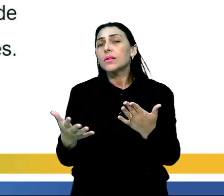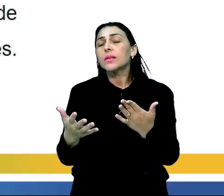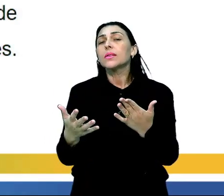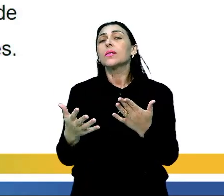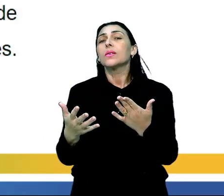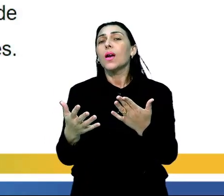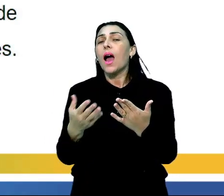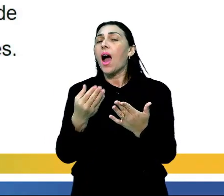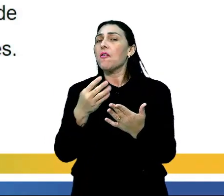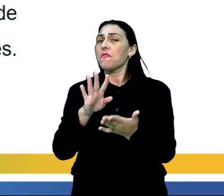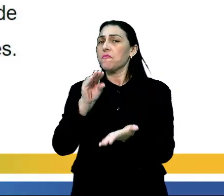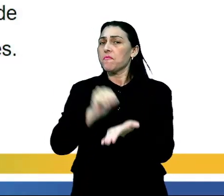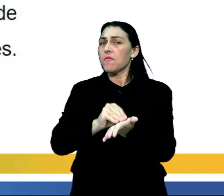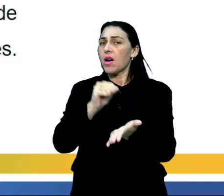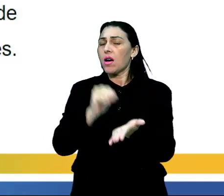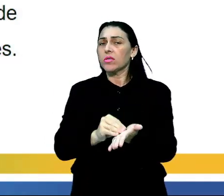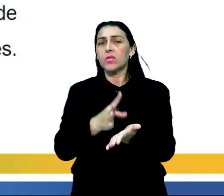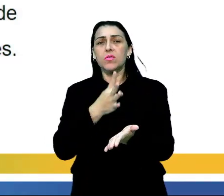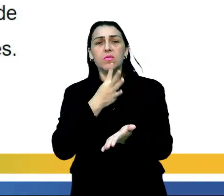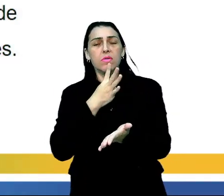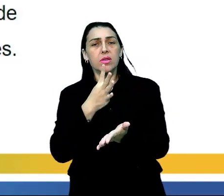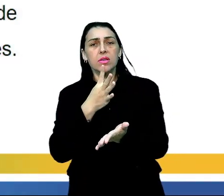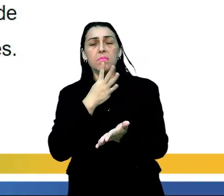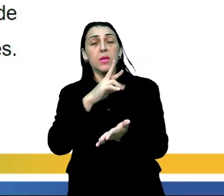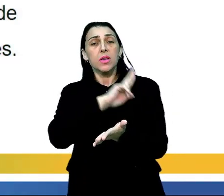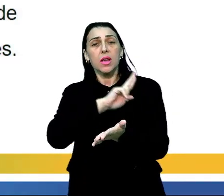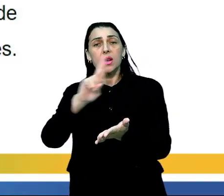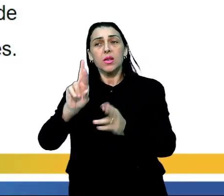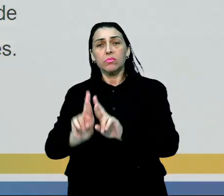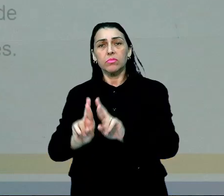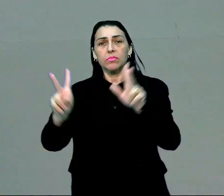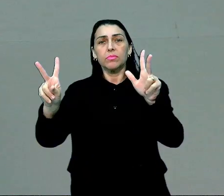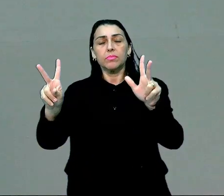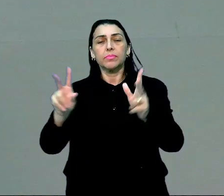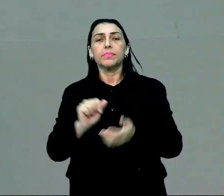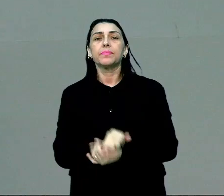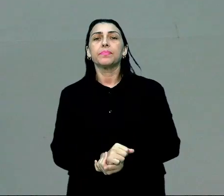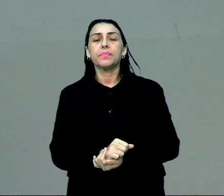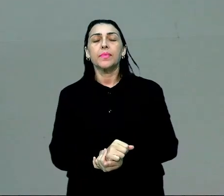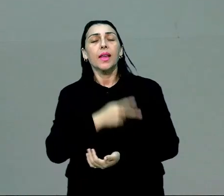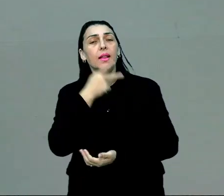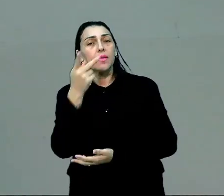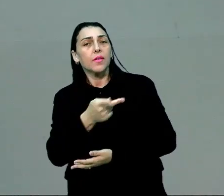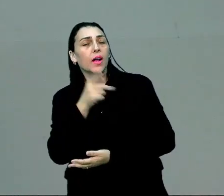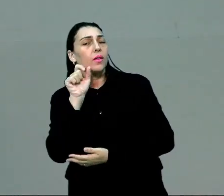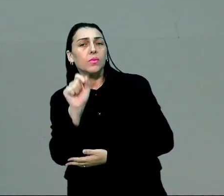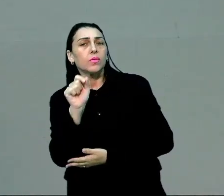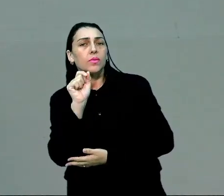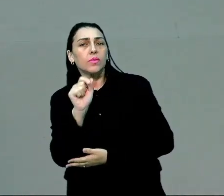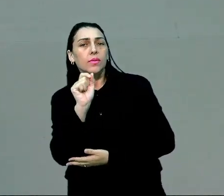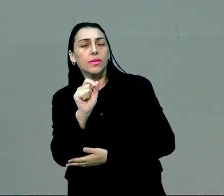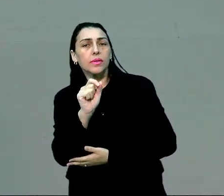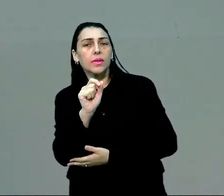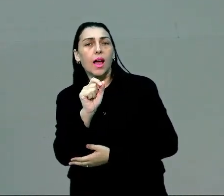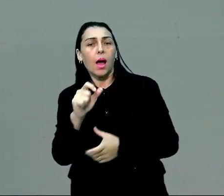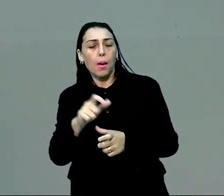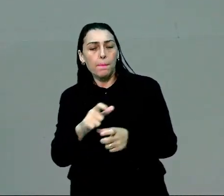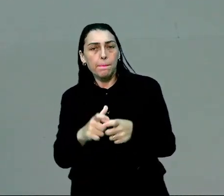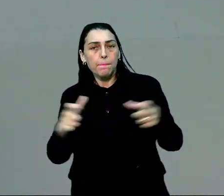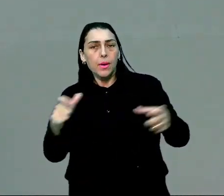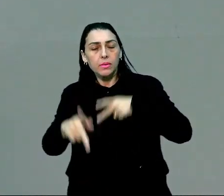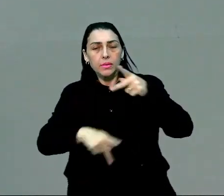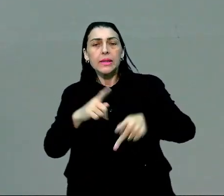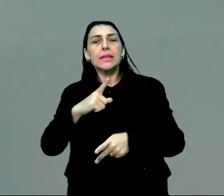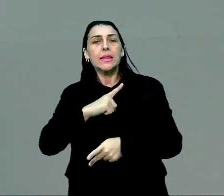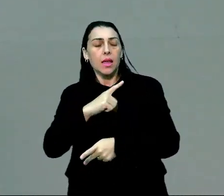o desconhecimento acerca de crenças diferentes. Ele diz que grande parte da sociedade tem